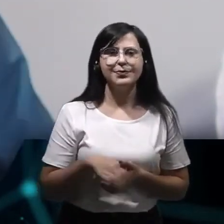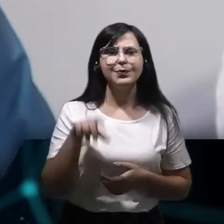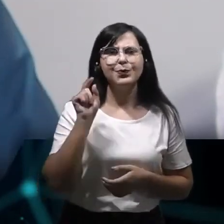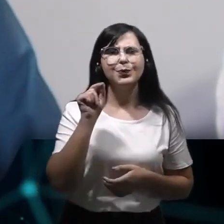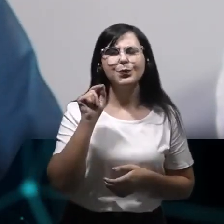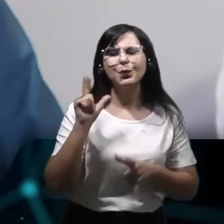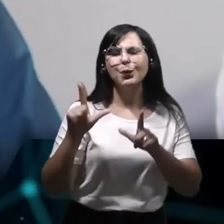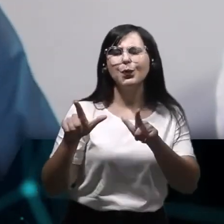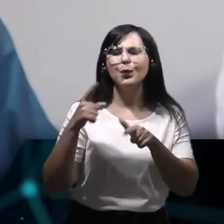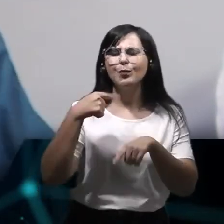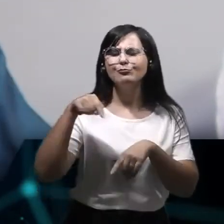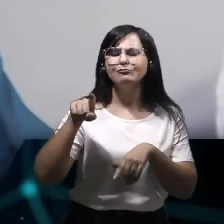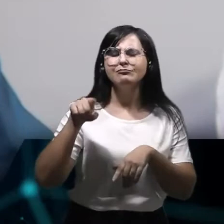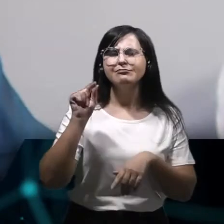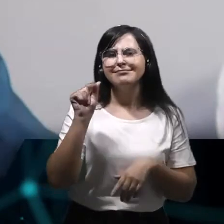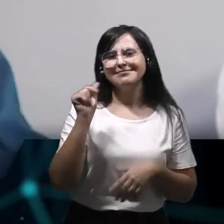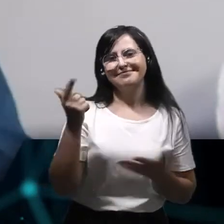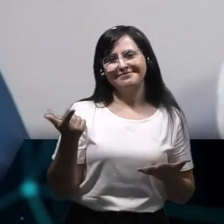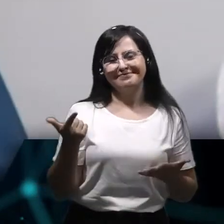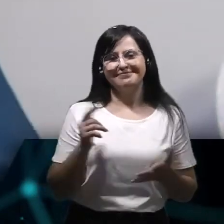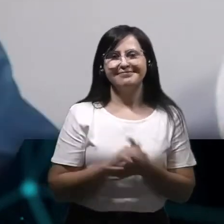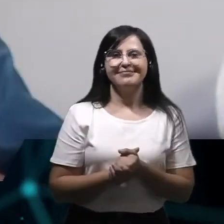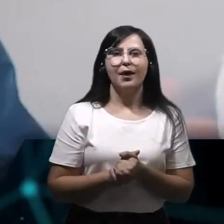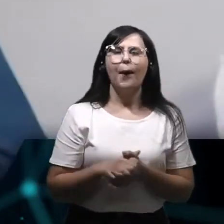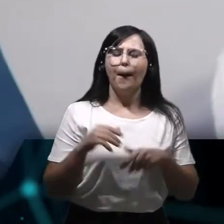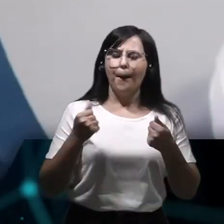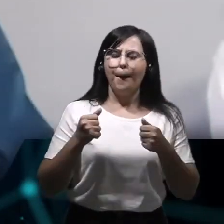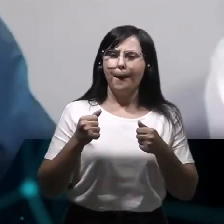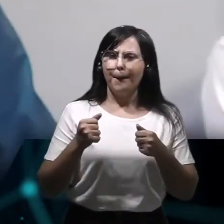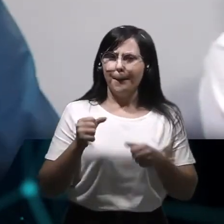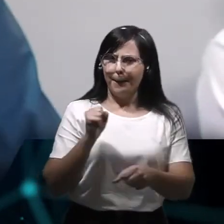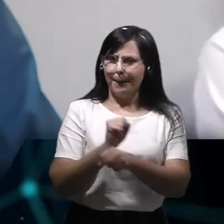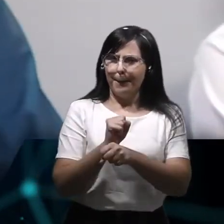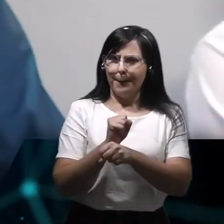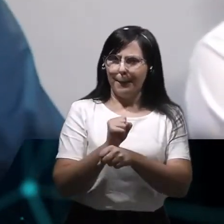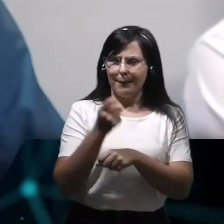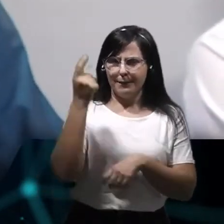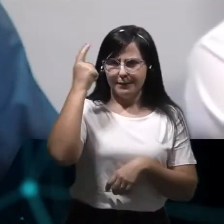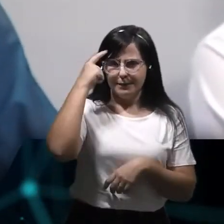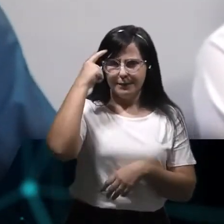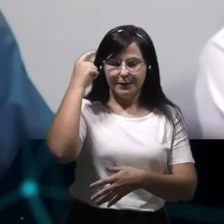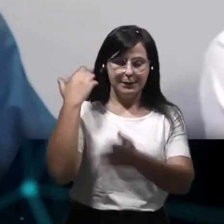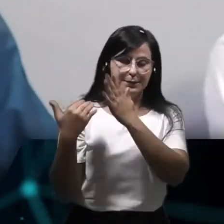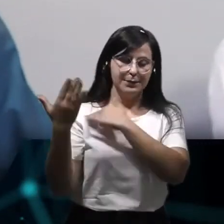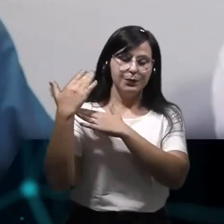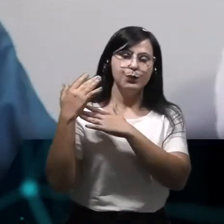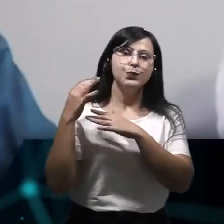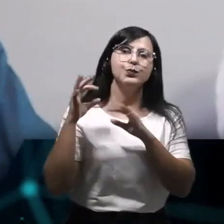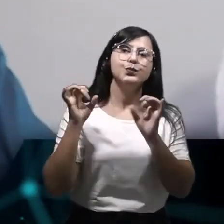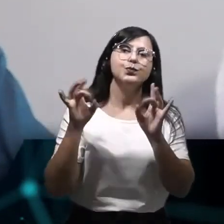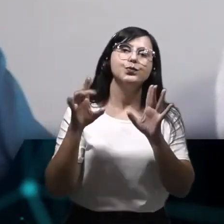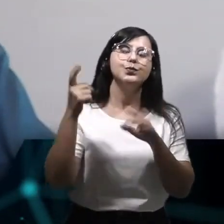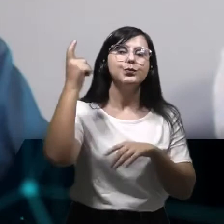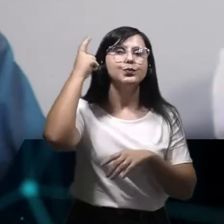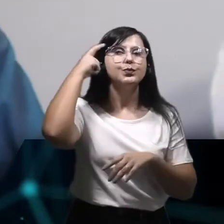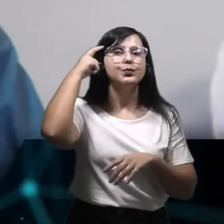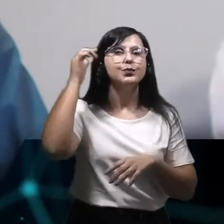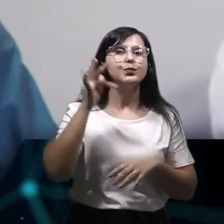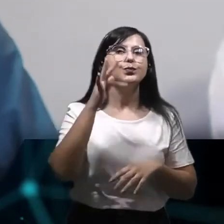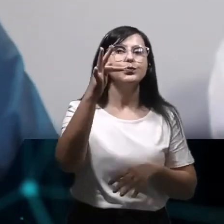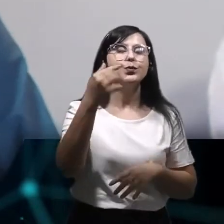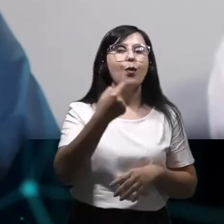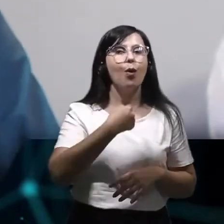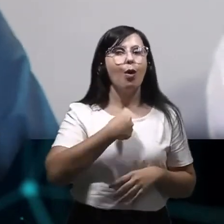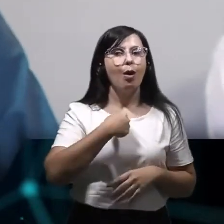aonde foi parar, mas a gente tem que parar de pensar no que já passou. A gente tem que pensar no que pode ser feito. E eu, como